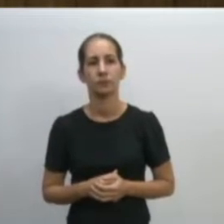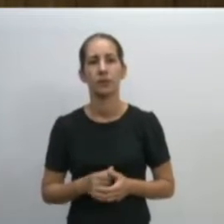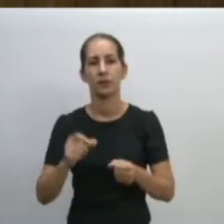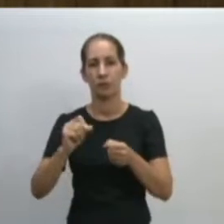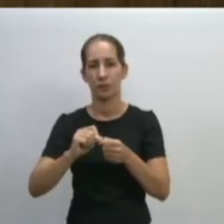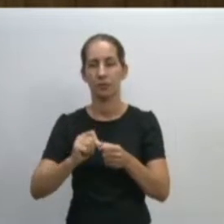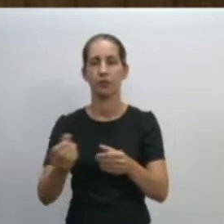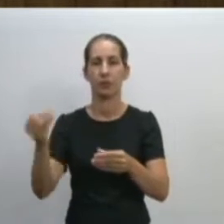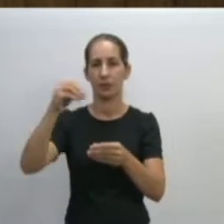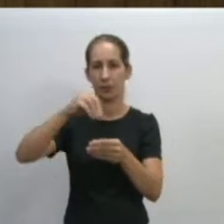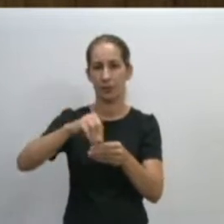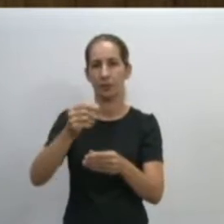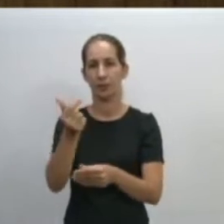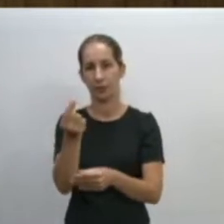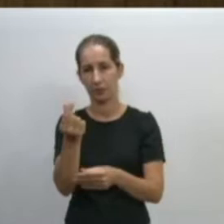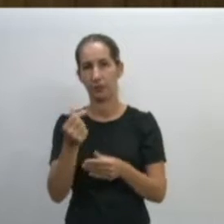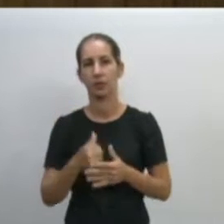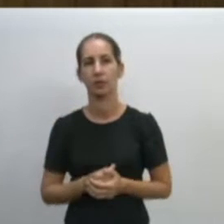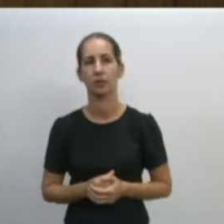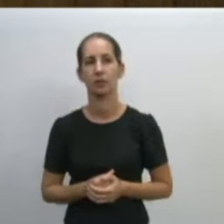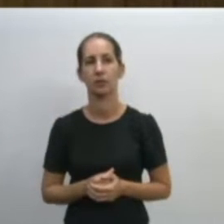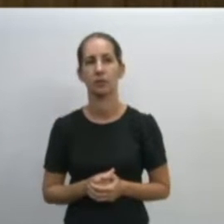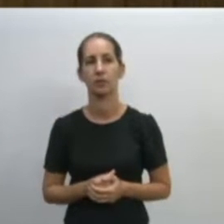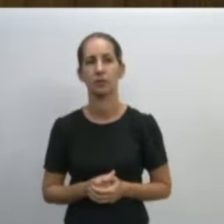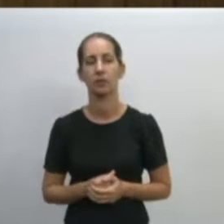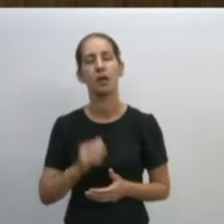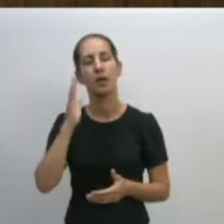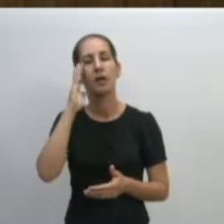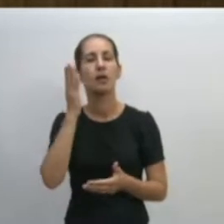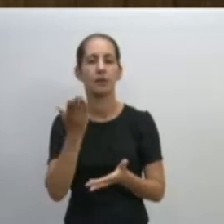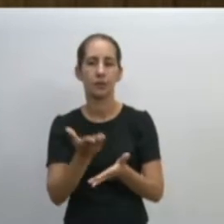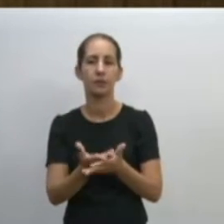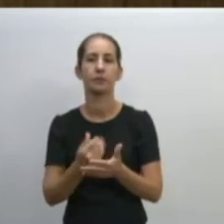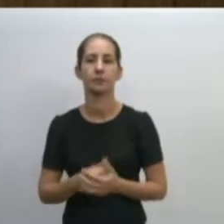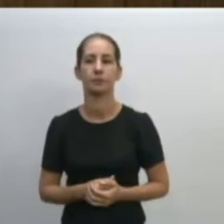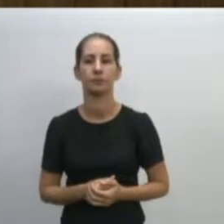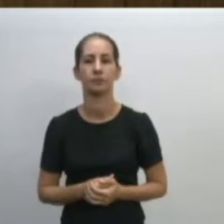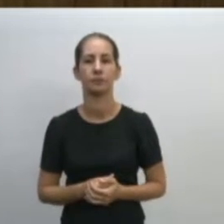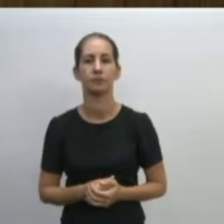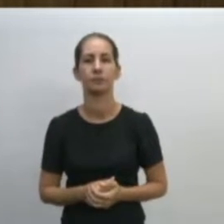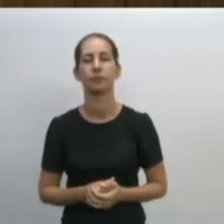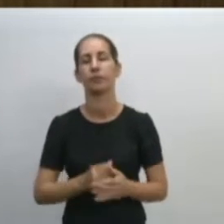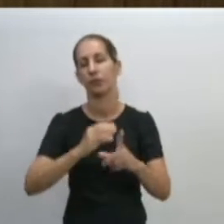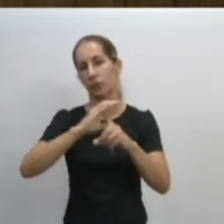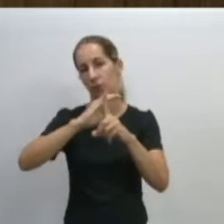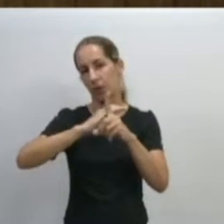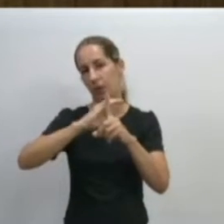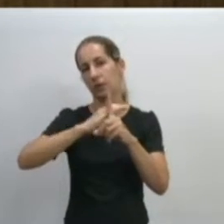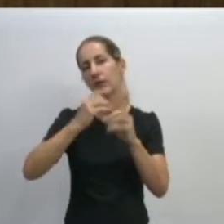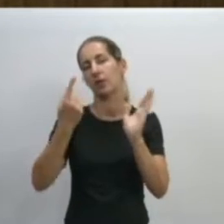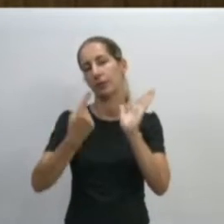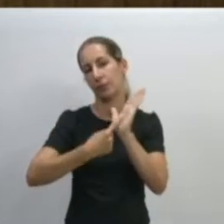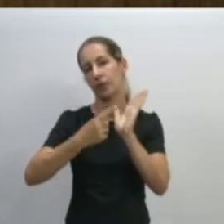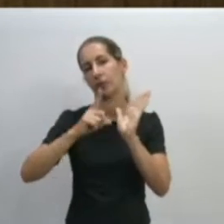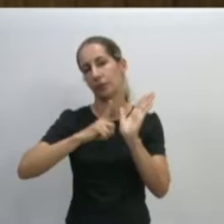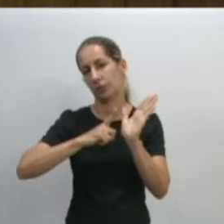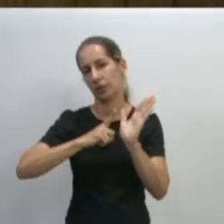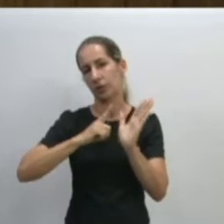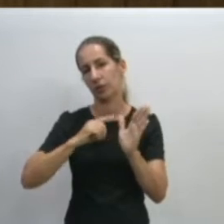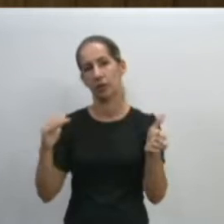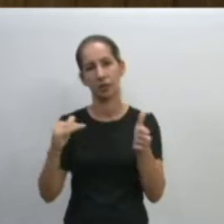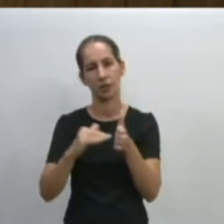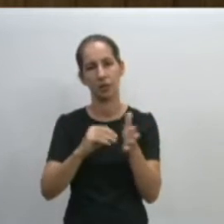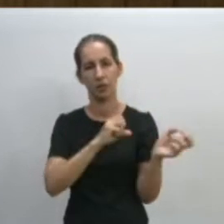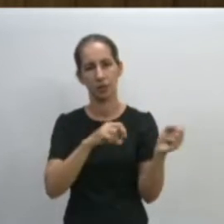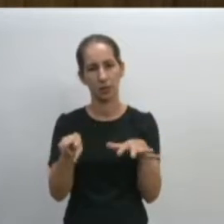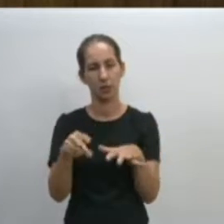fazendo essas emendas e acredito, existe um calendário que vai ser cumprido, acredito que até o final